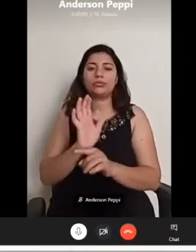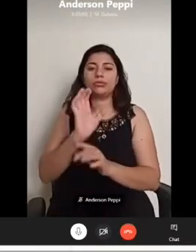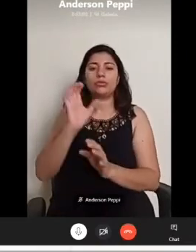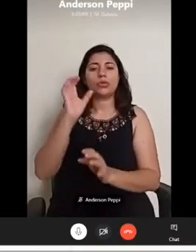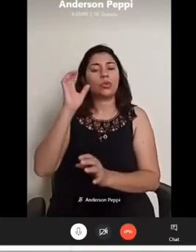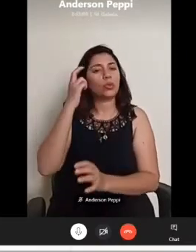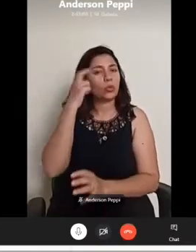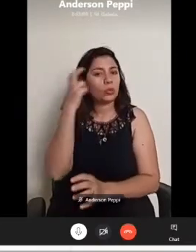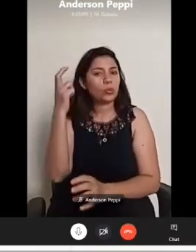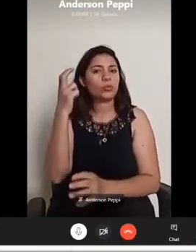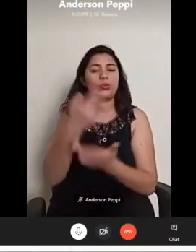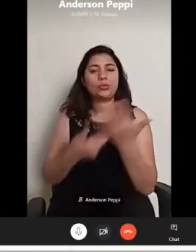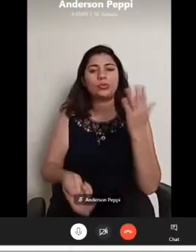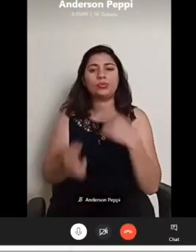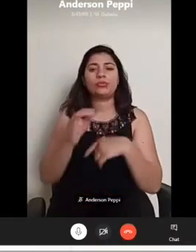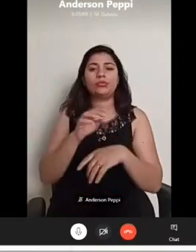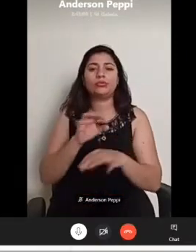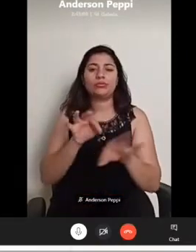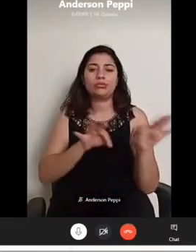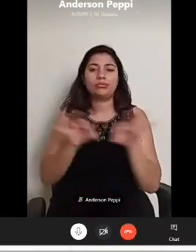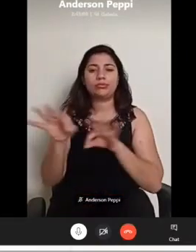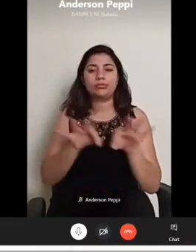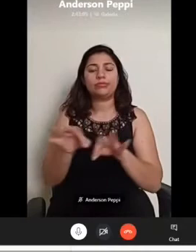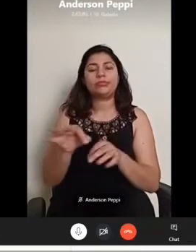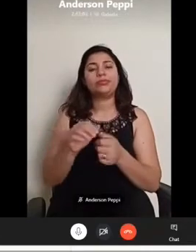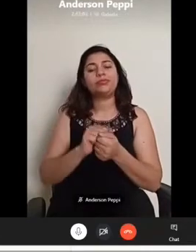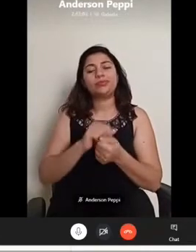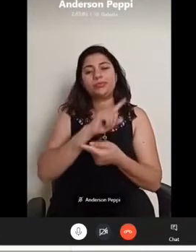Alessandra Luquezzi de Oliveira,